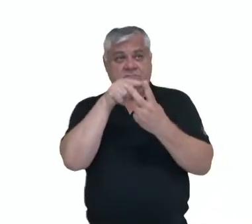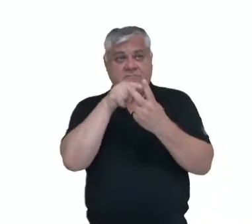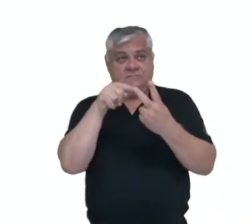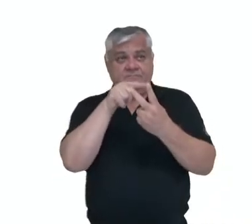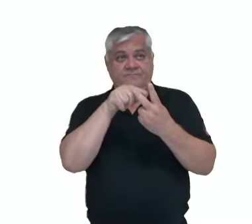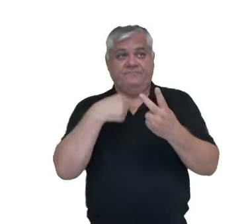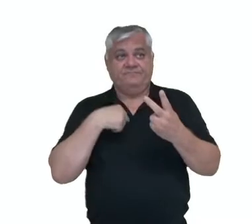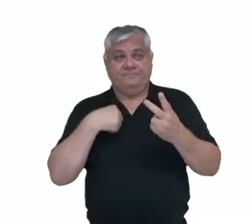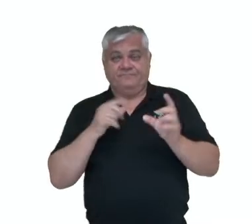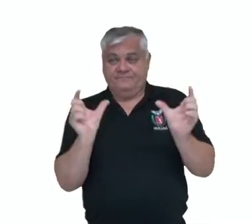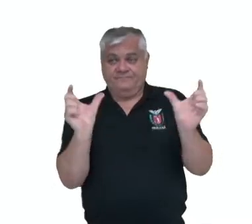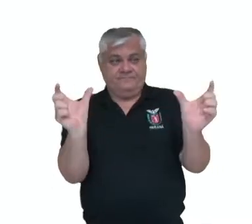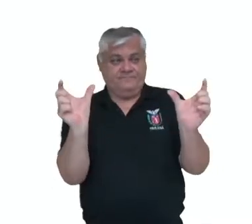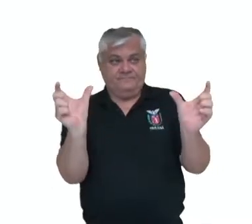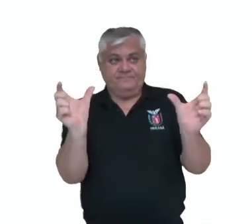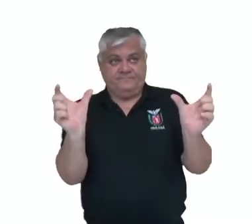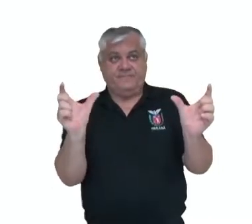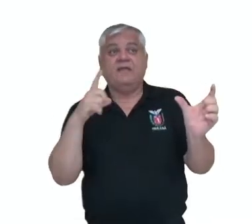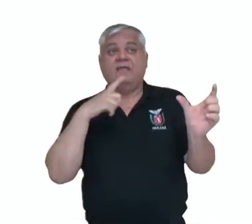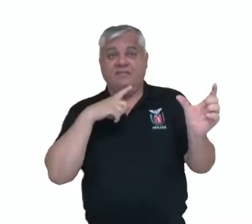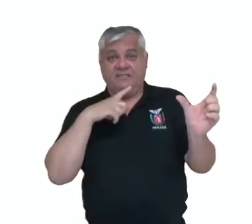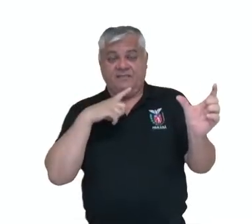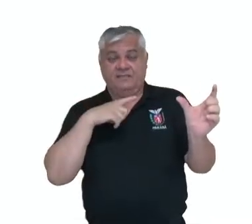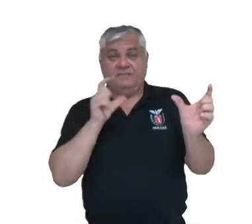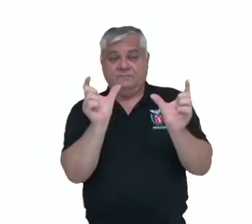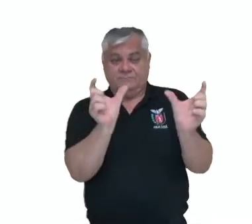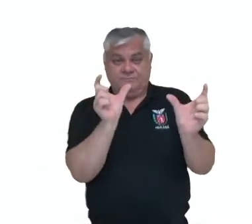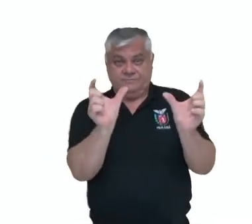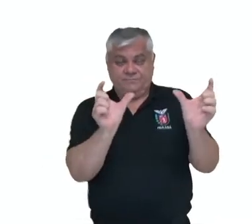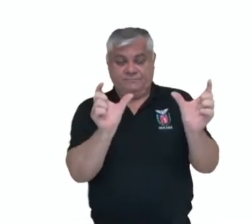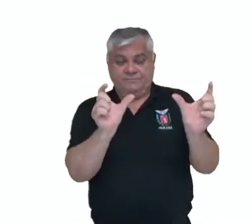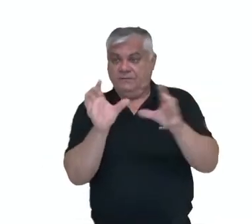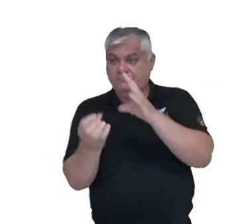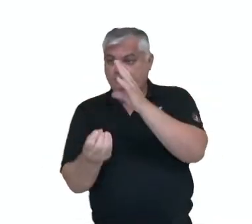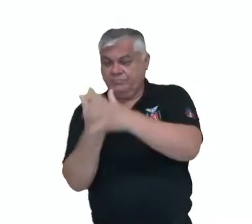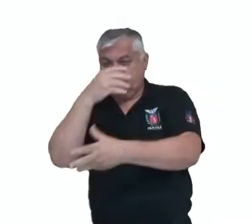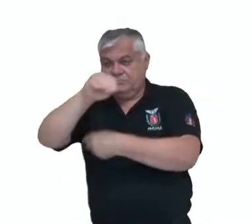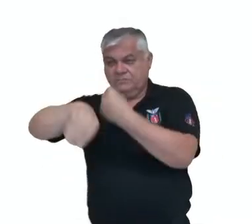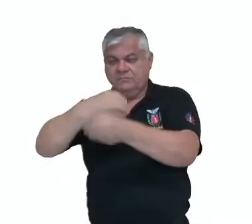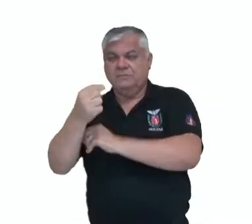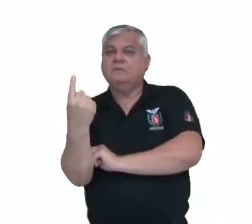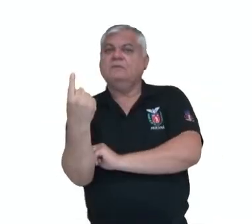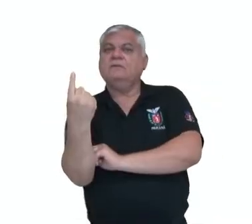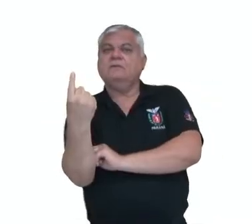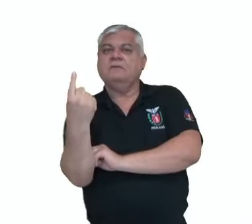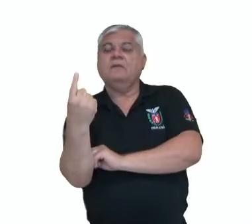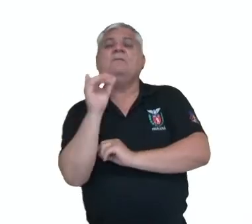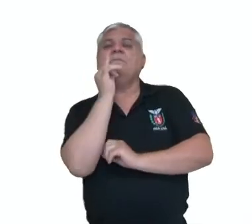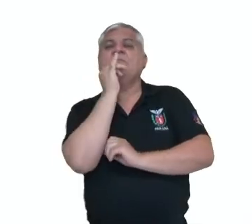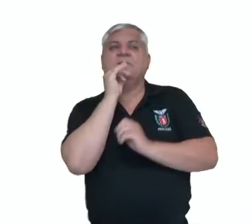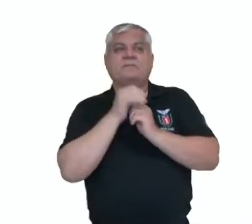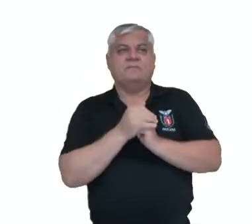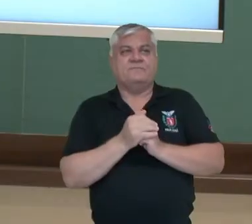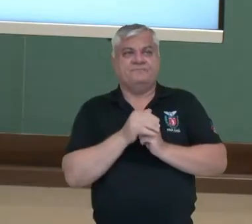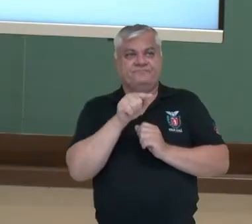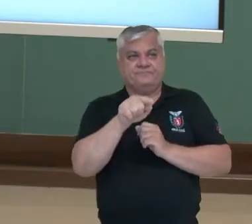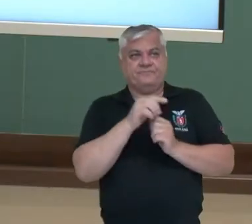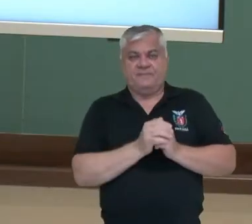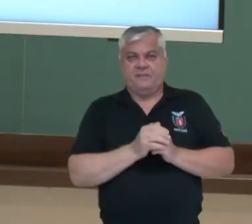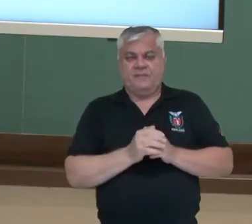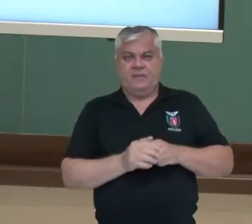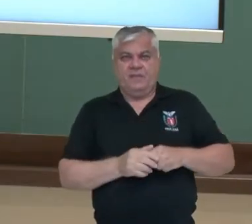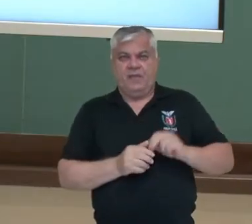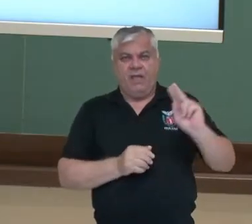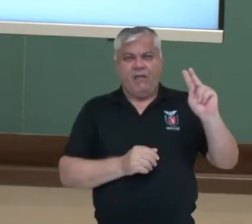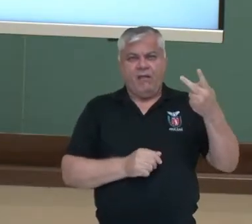duas substâncias reagindo para produzir uma. Então, esses átomos que compõem